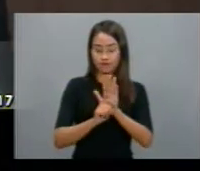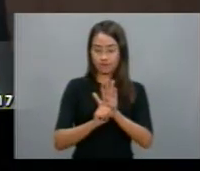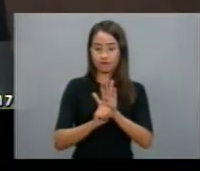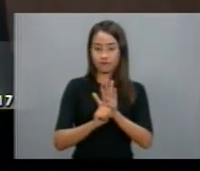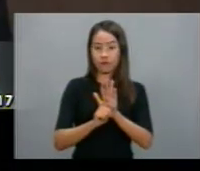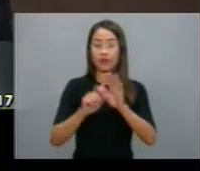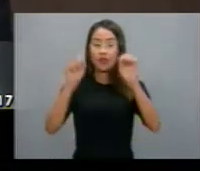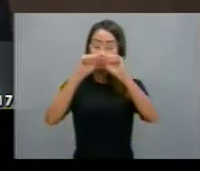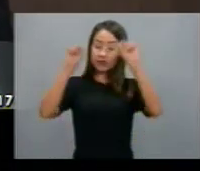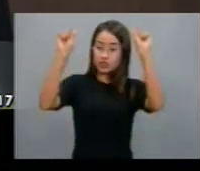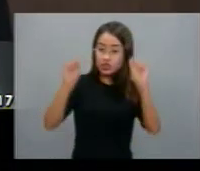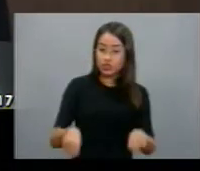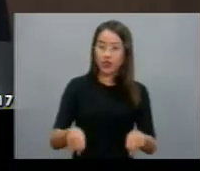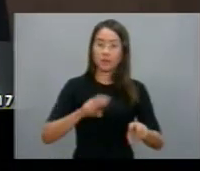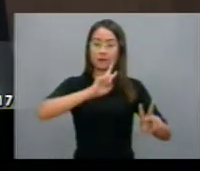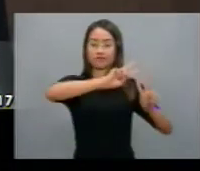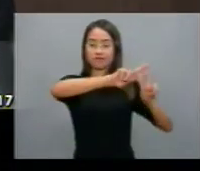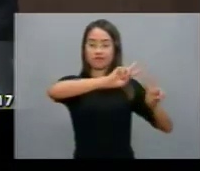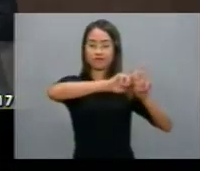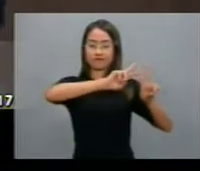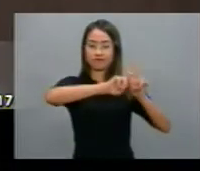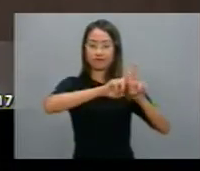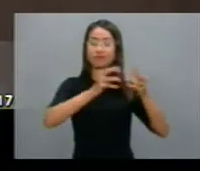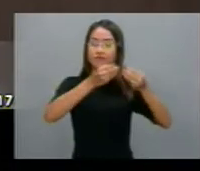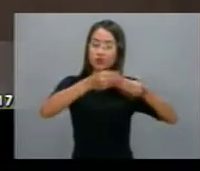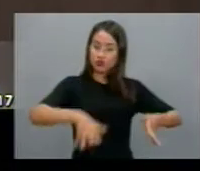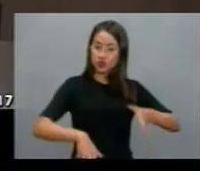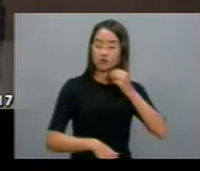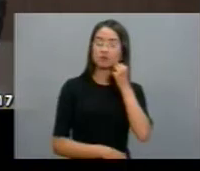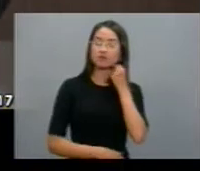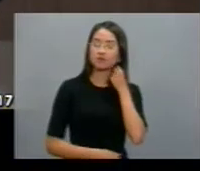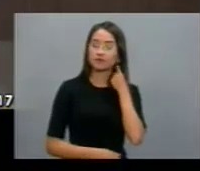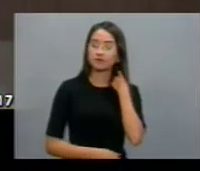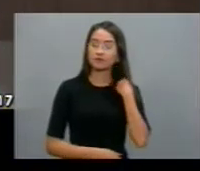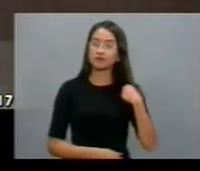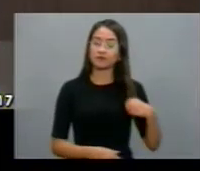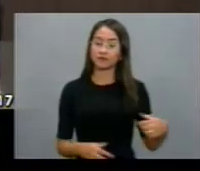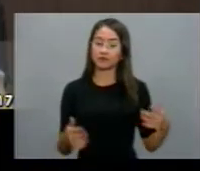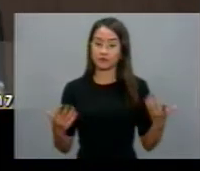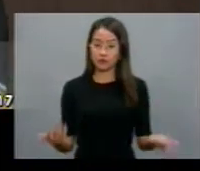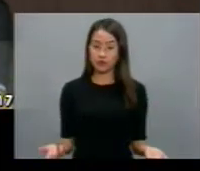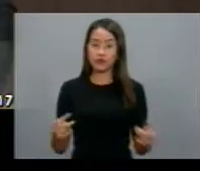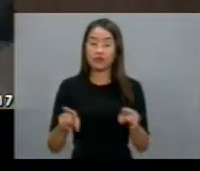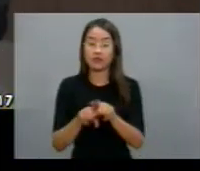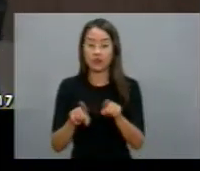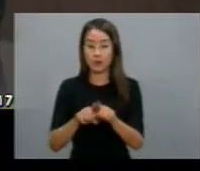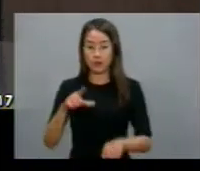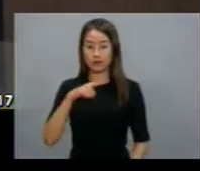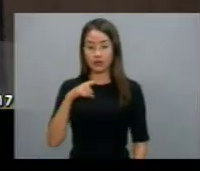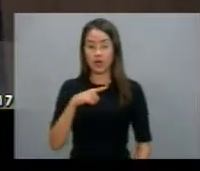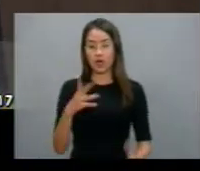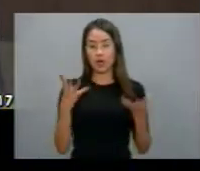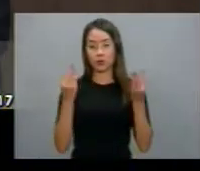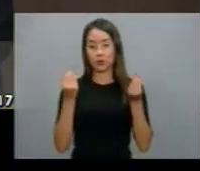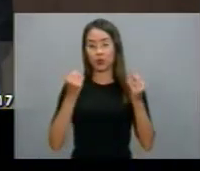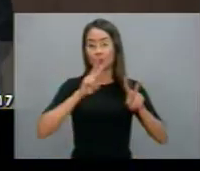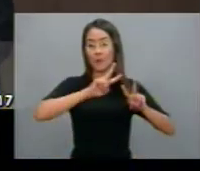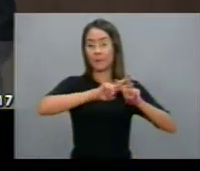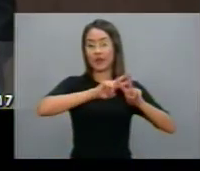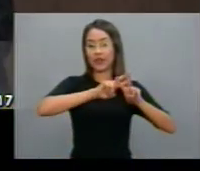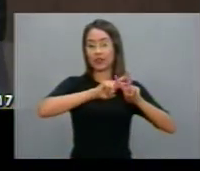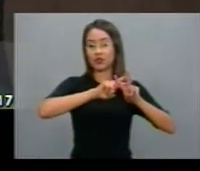do sistema carcerário. Terceiro, nós temos uma elevadíssima taxa de presos